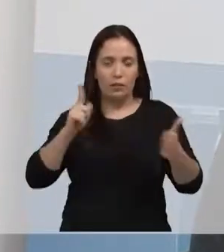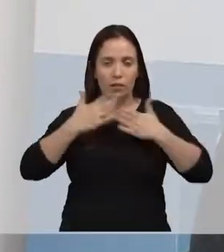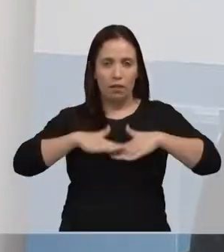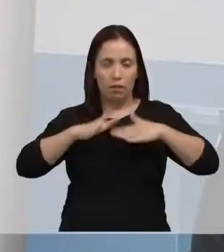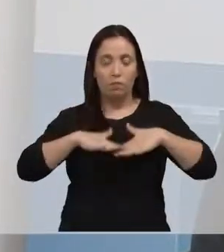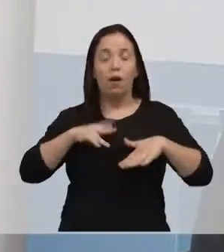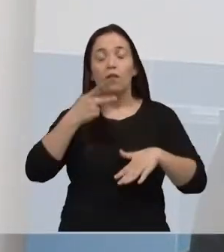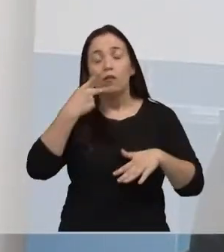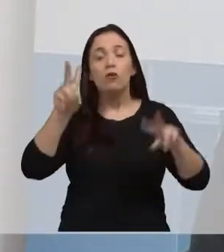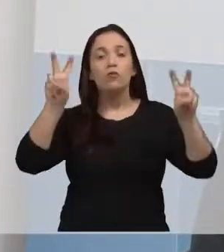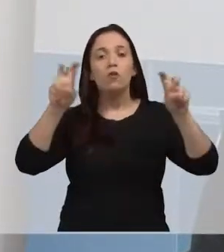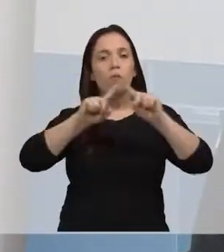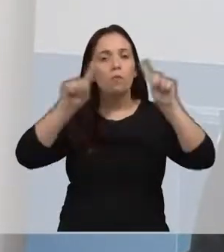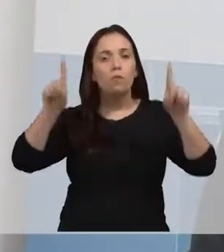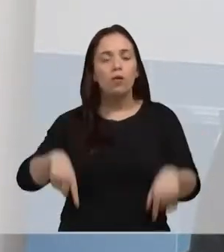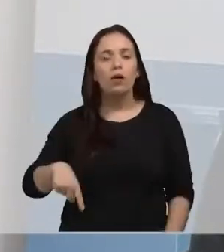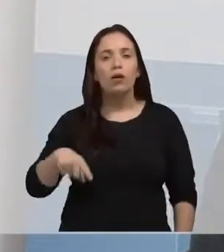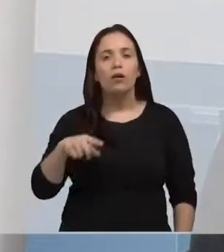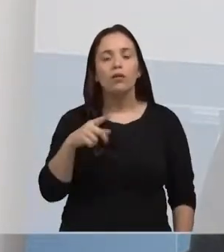do plano do PT